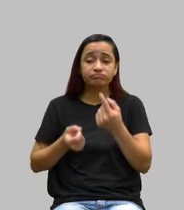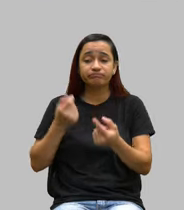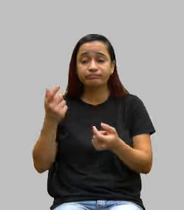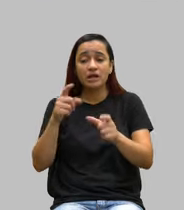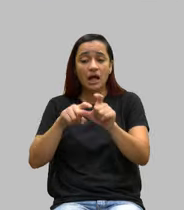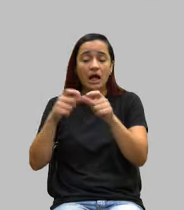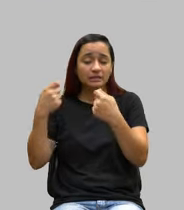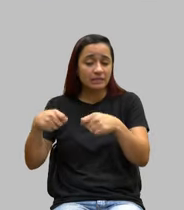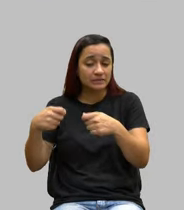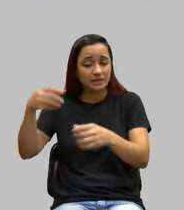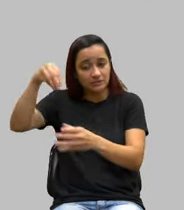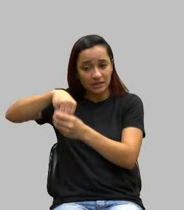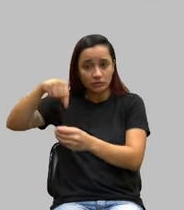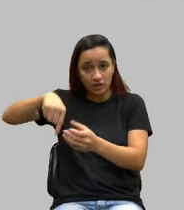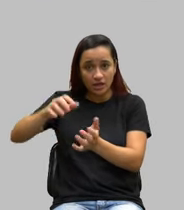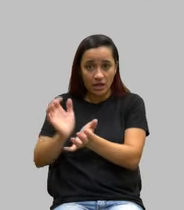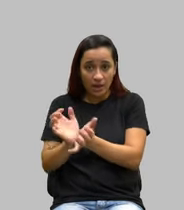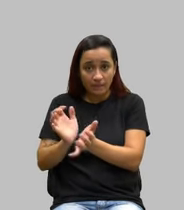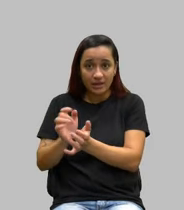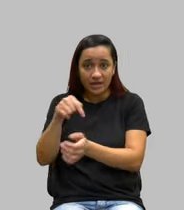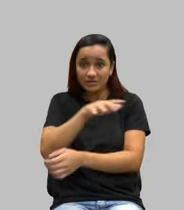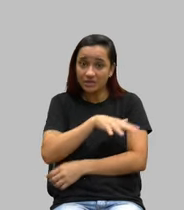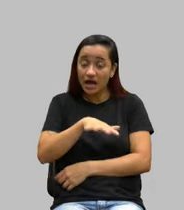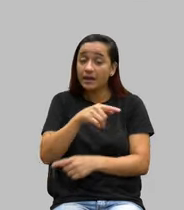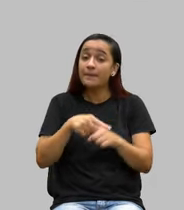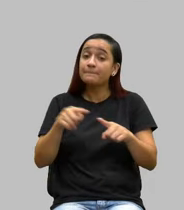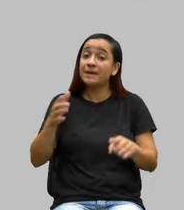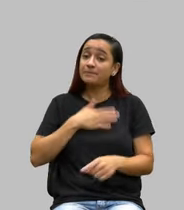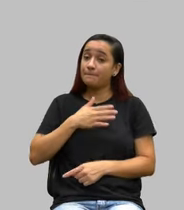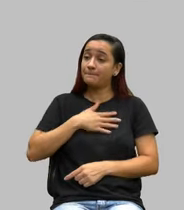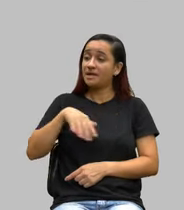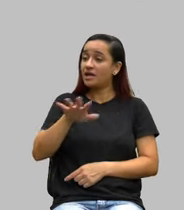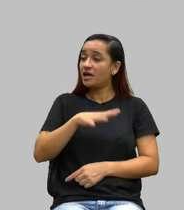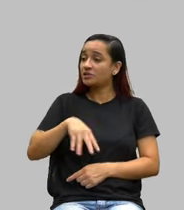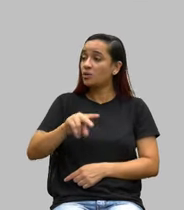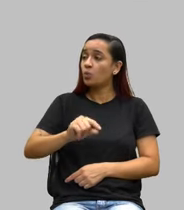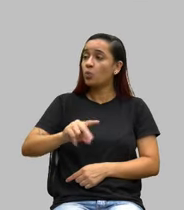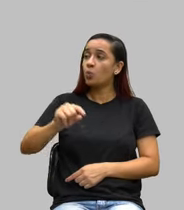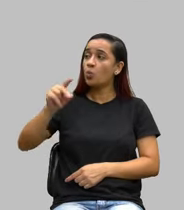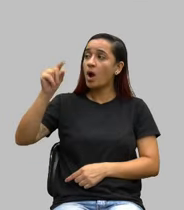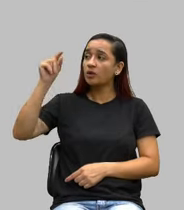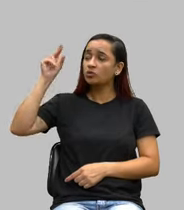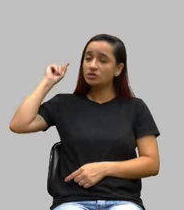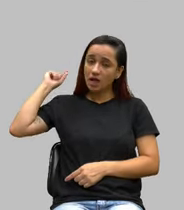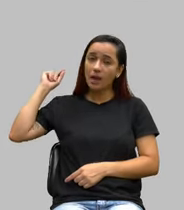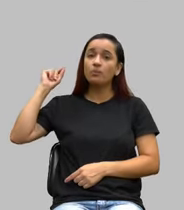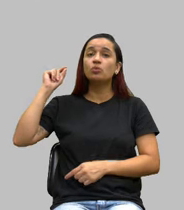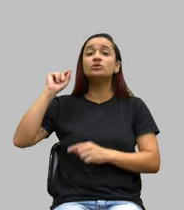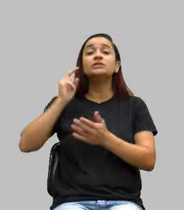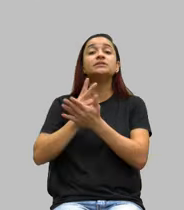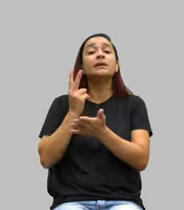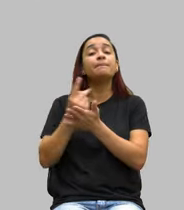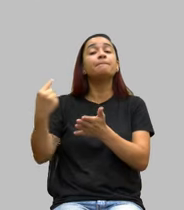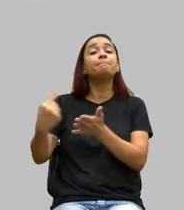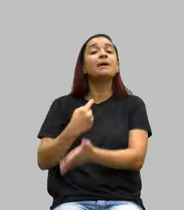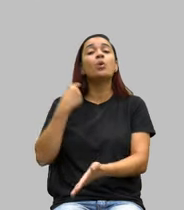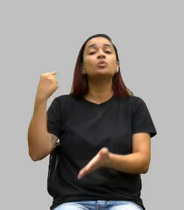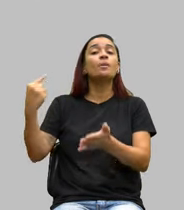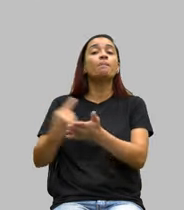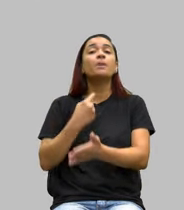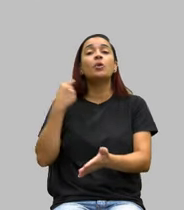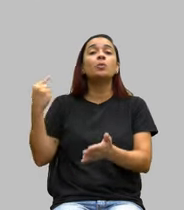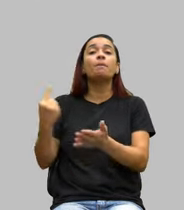mas lá da minha região há todo tempo pessoas ligadas a mim lá as lideranças me perguntam sobre eh